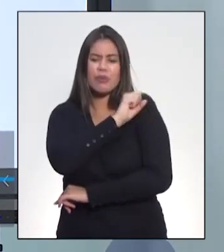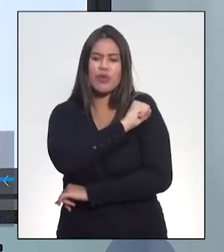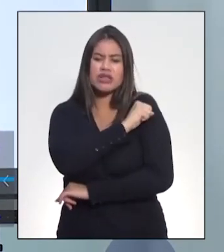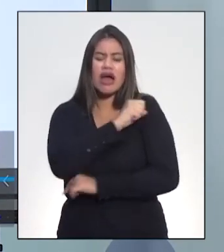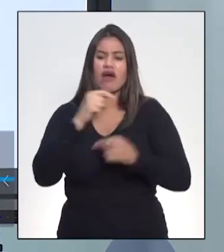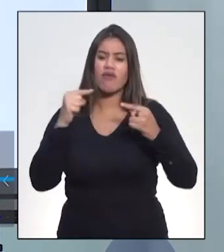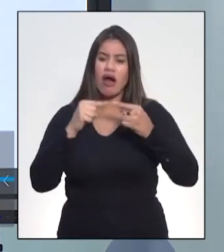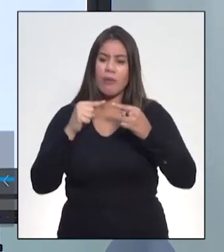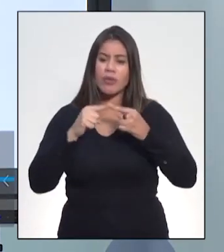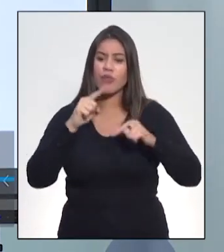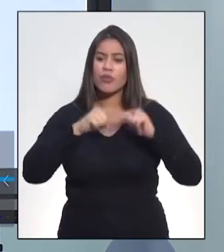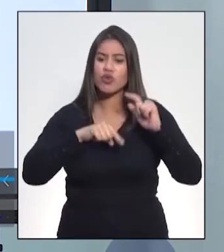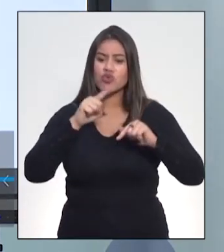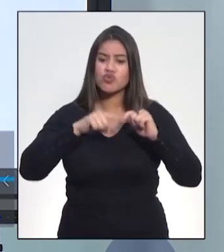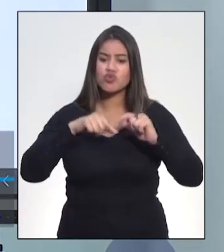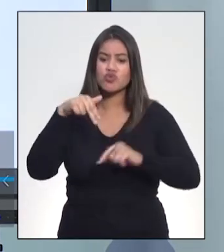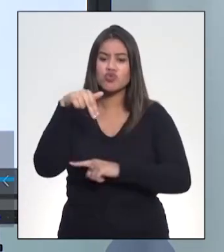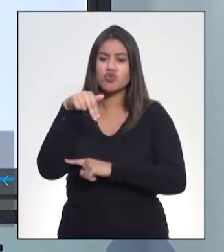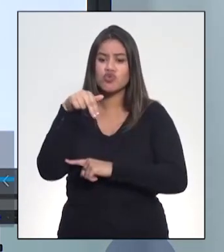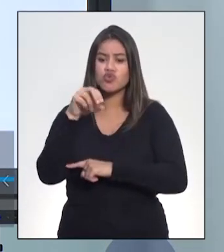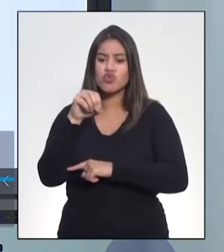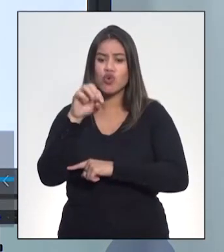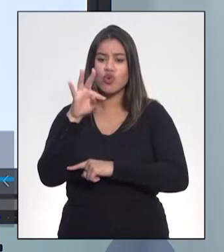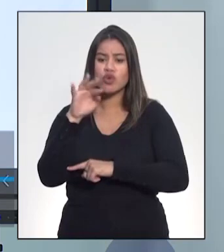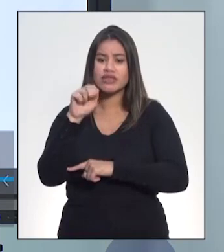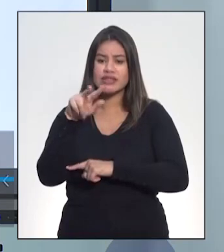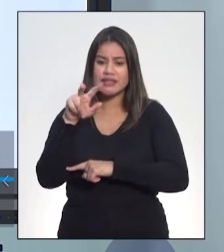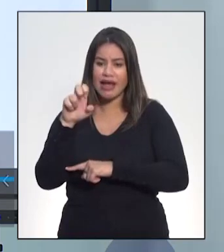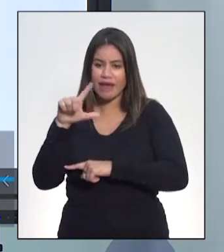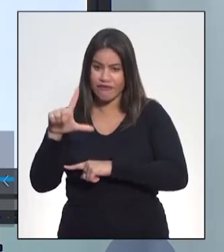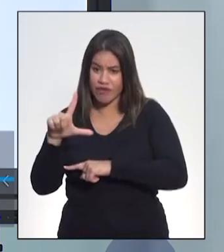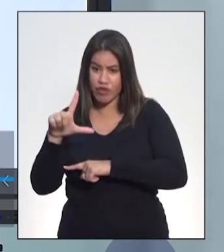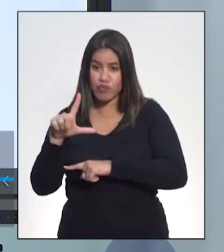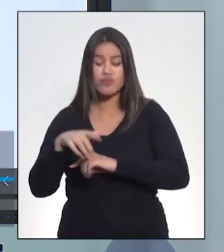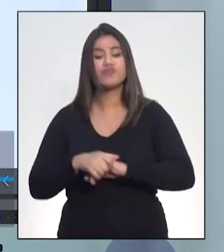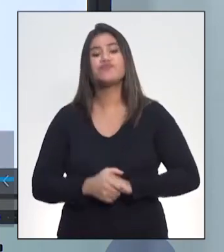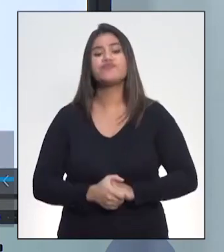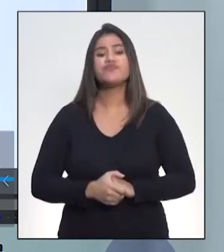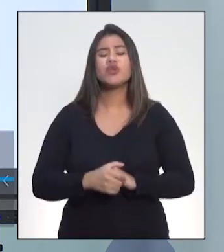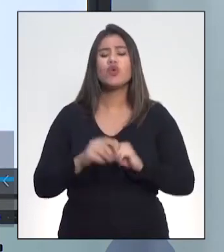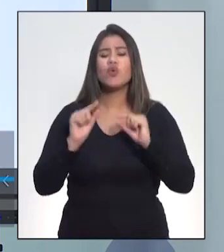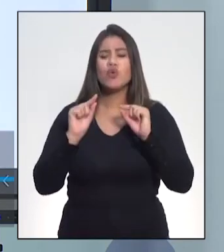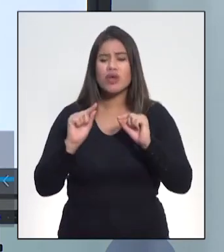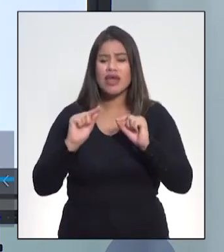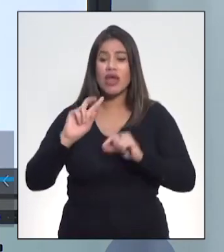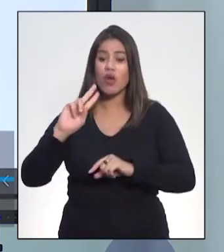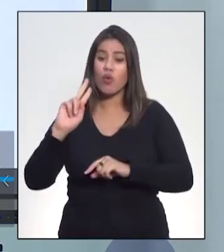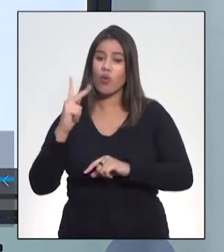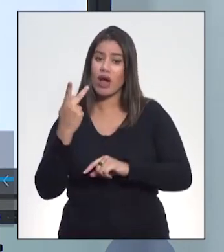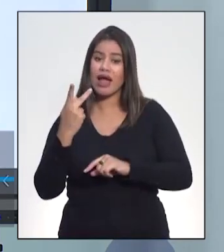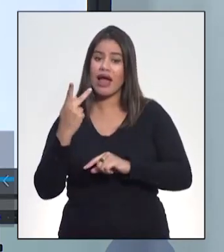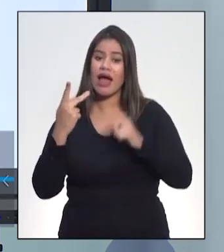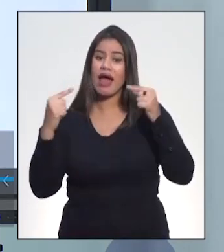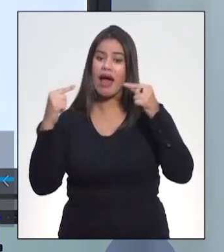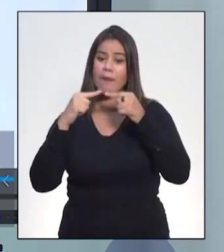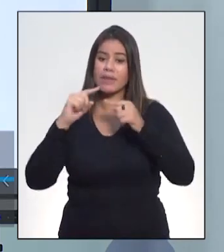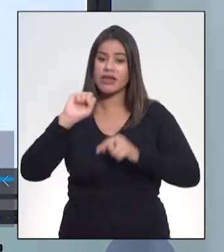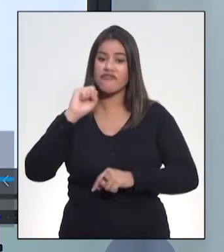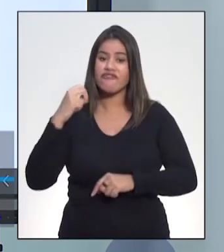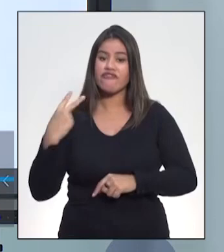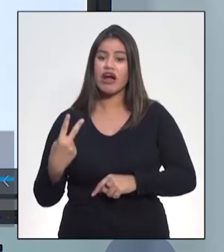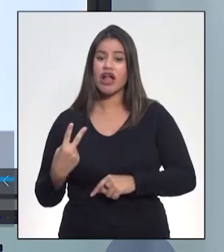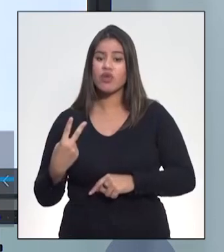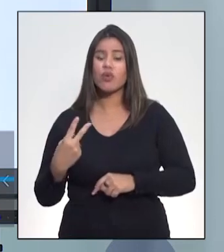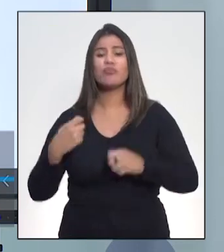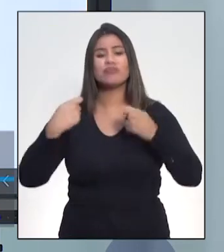h ao quadrado. Então, toda vez que eu tiver uma função neste formato, este h, ele é o valor, ó, tá vendo que é menos h? A gente